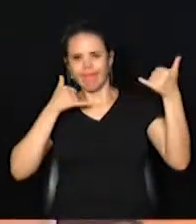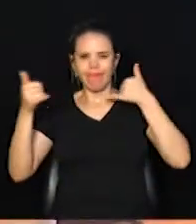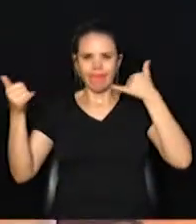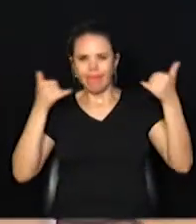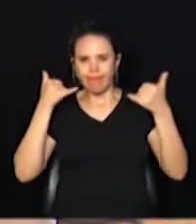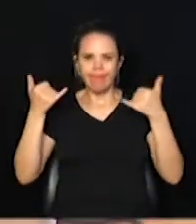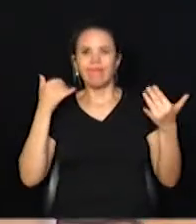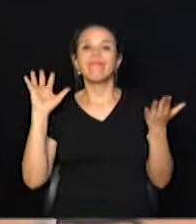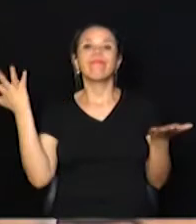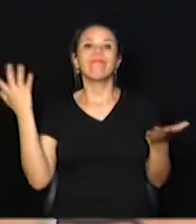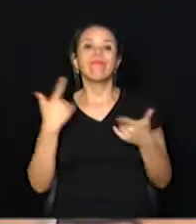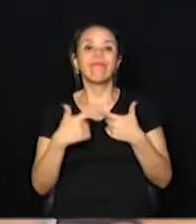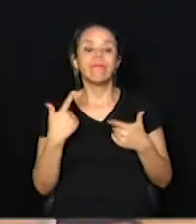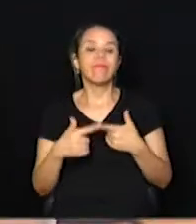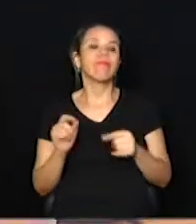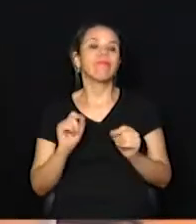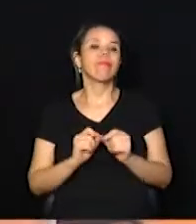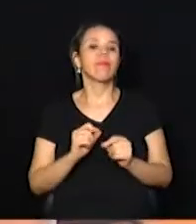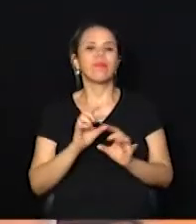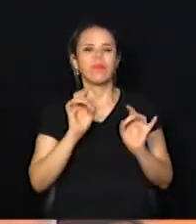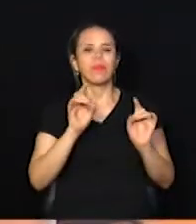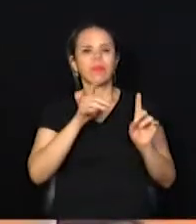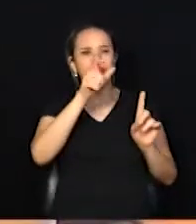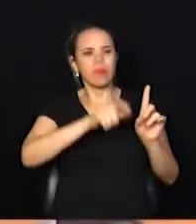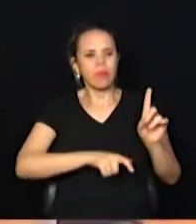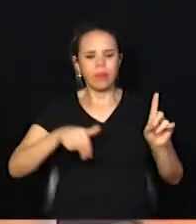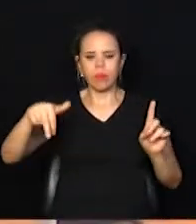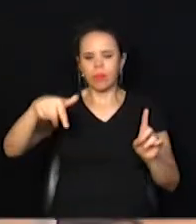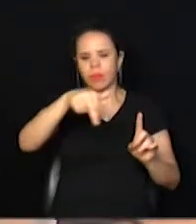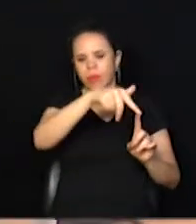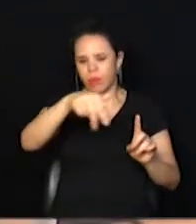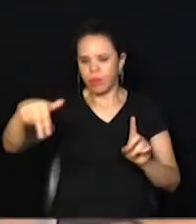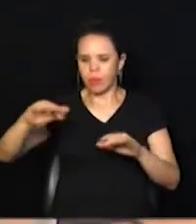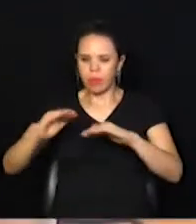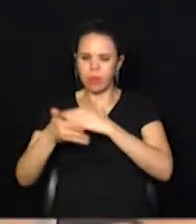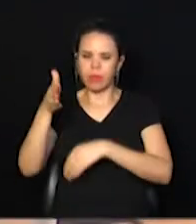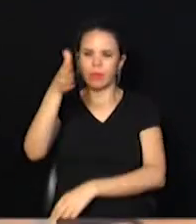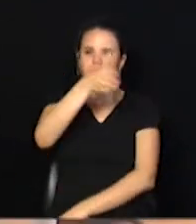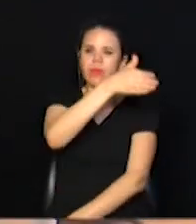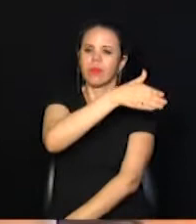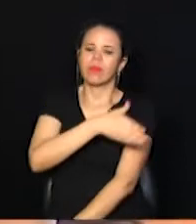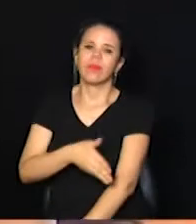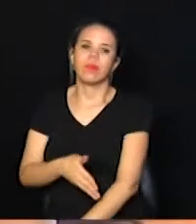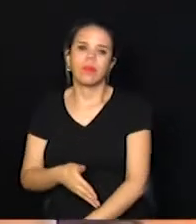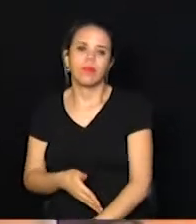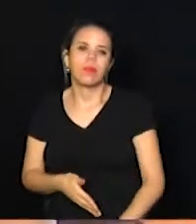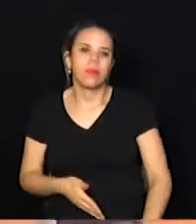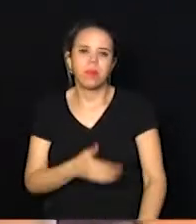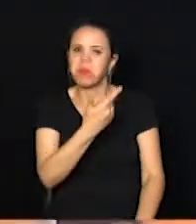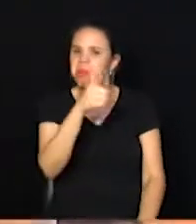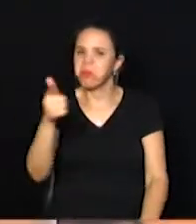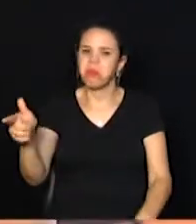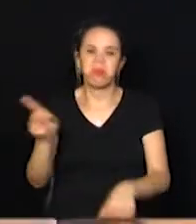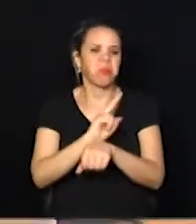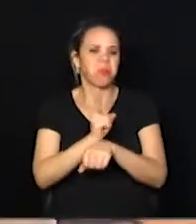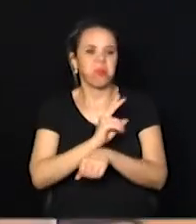que aconteceu? O Toninho era tão querido. O Toninho andava nos nossos bairros, prefeita Zalene, sem segurança, e a gente